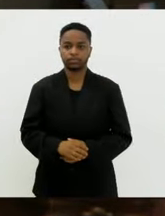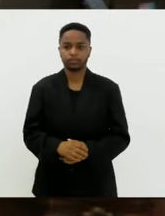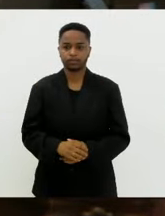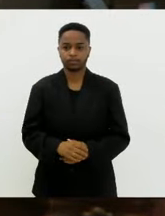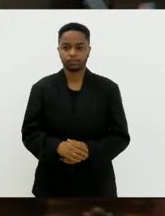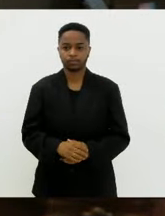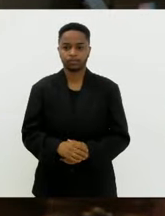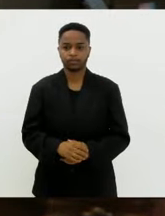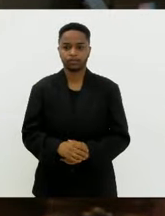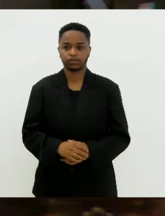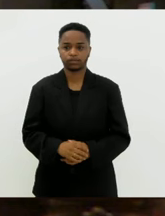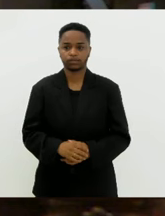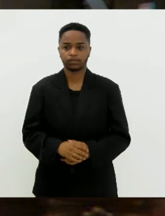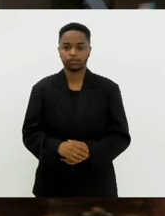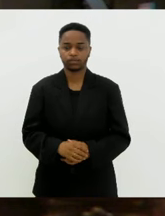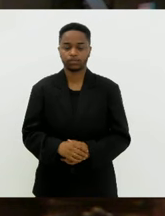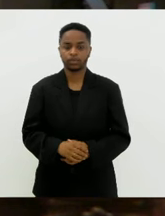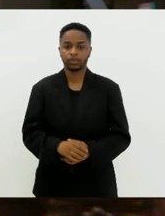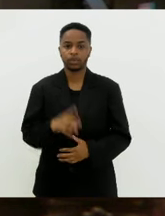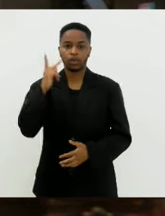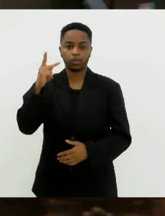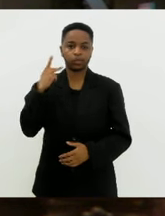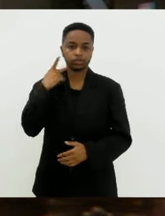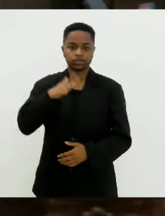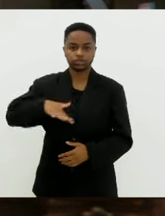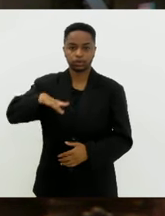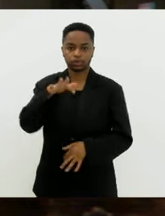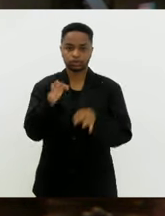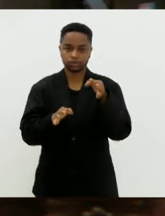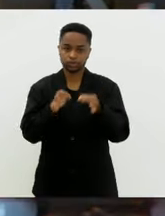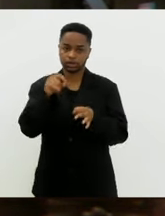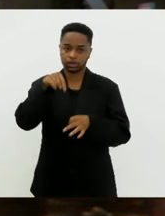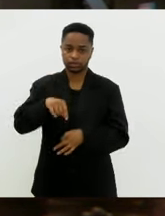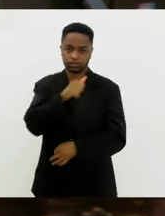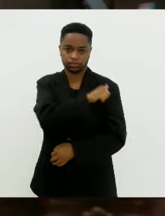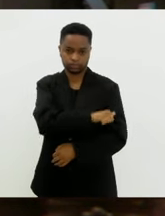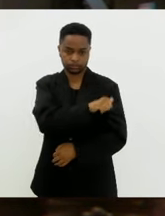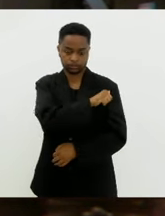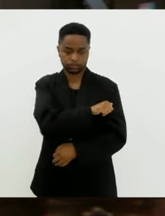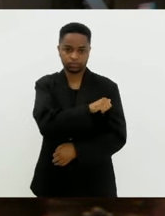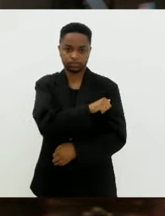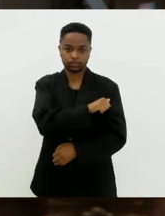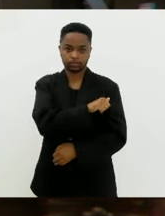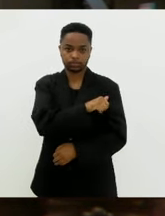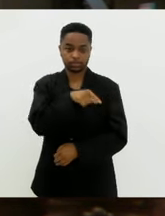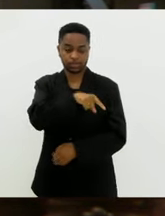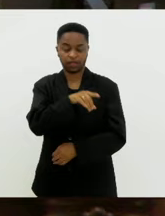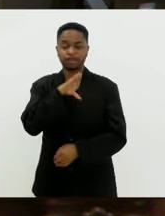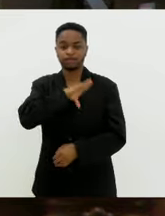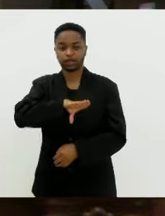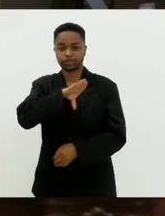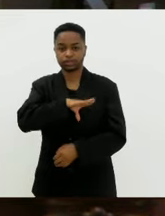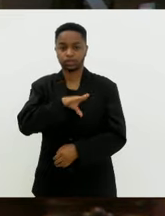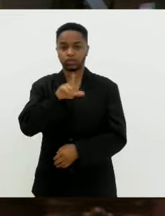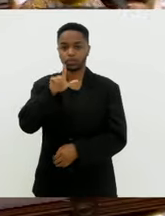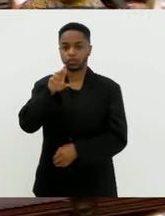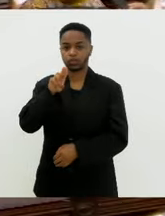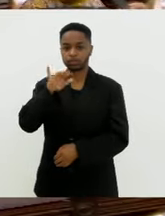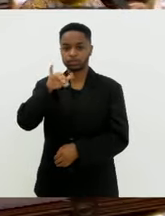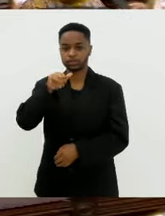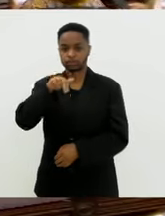O nosso Procurador-Geral de Justiça do Estado do Rio de Janeiro, nosso vascaíno, doutor Luciano